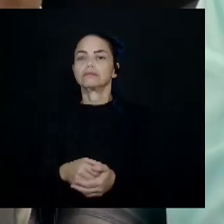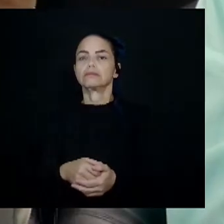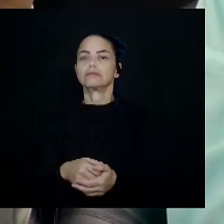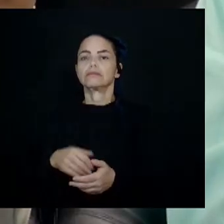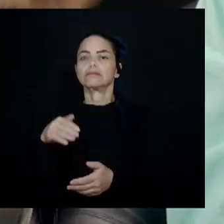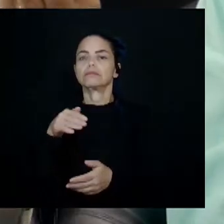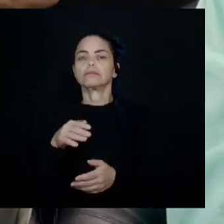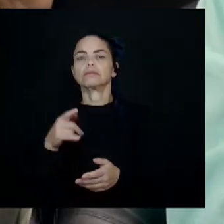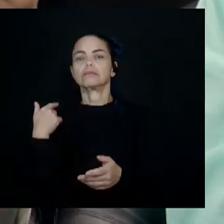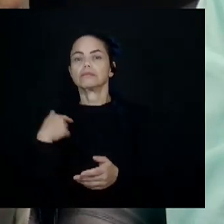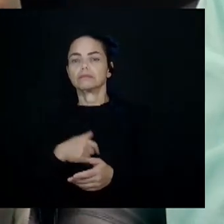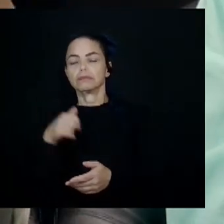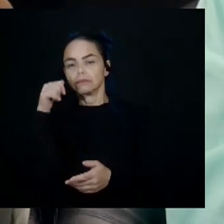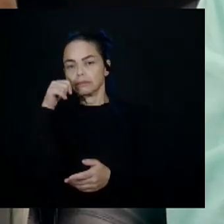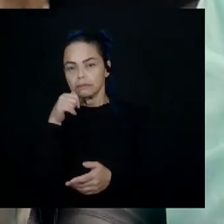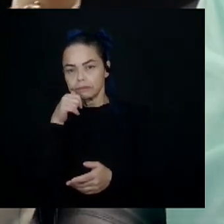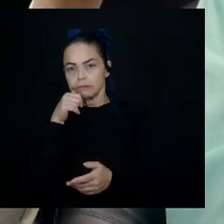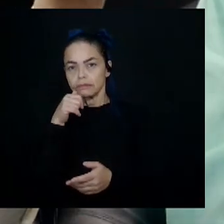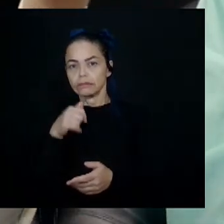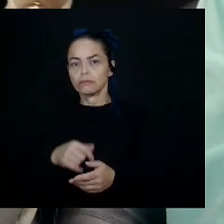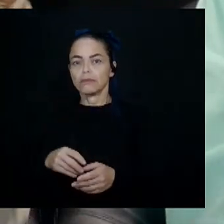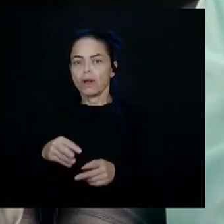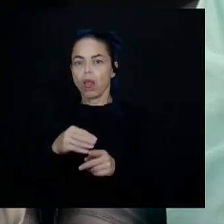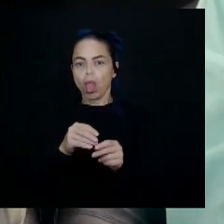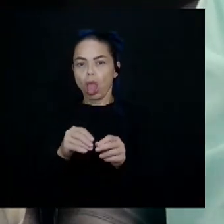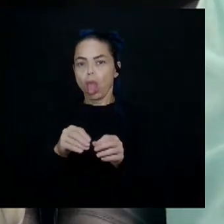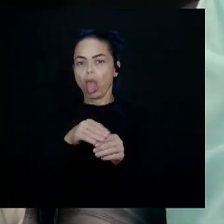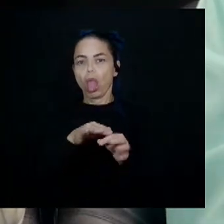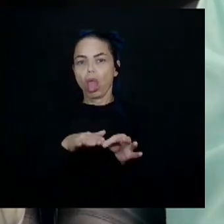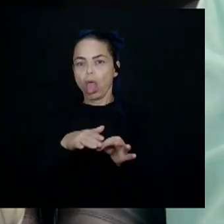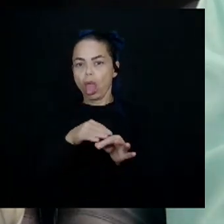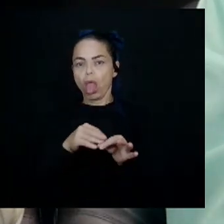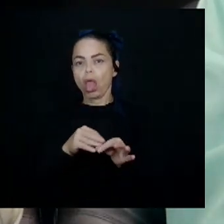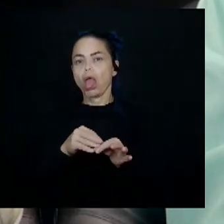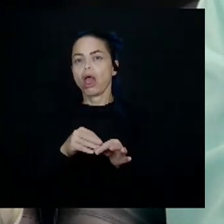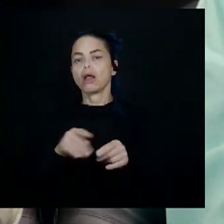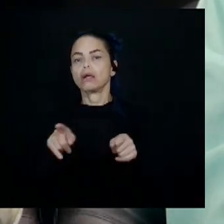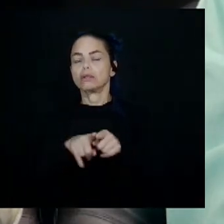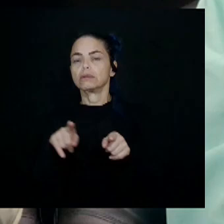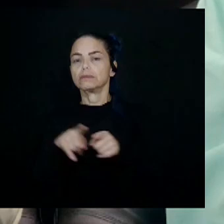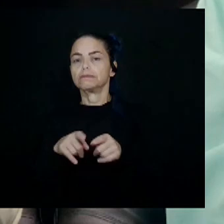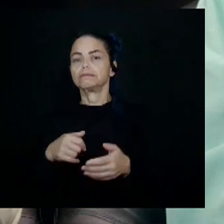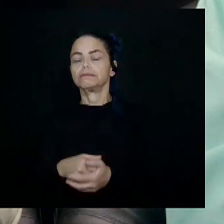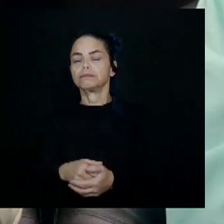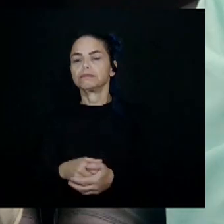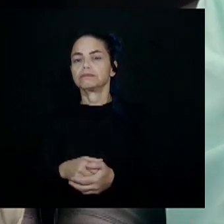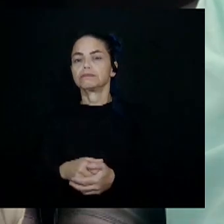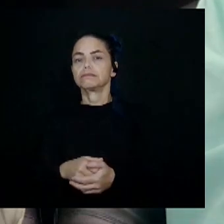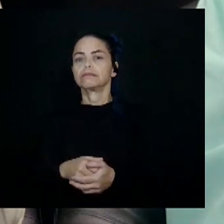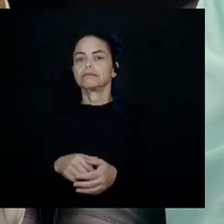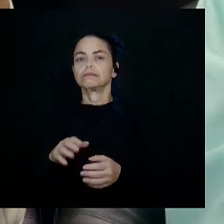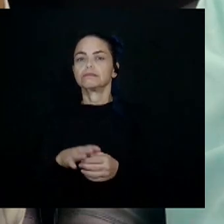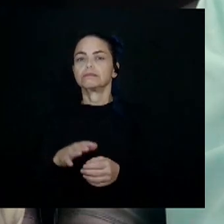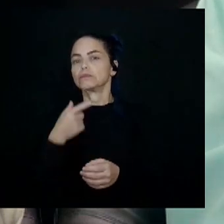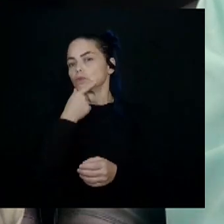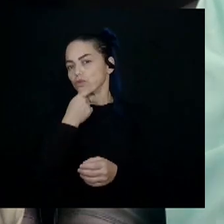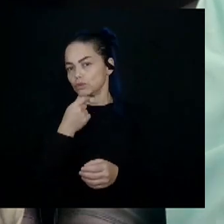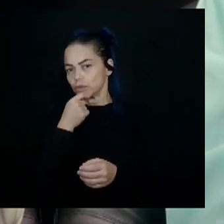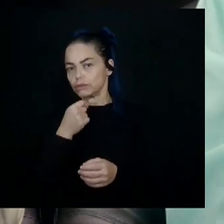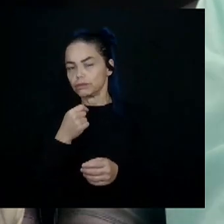a menina fica mais úmida e o menino fica mais também, e começa a criar uma crosta no menino, que pode